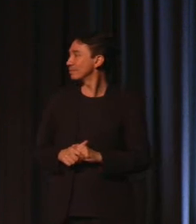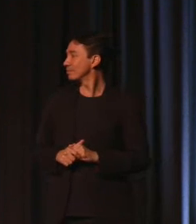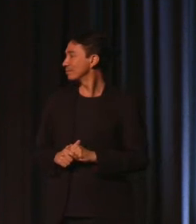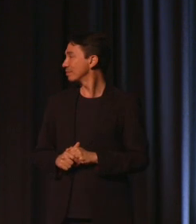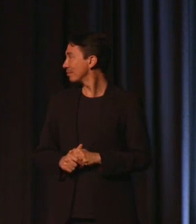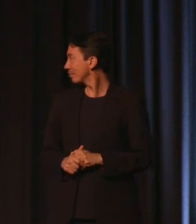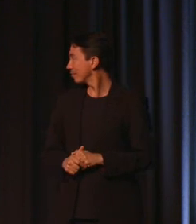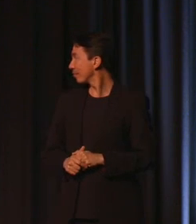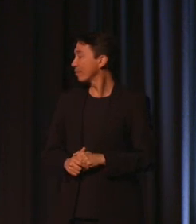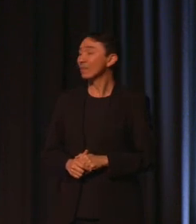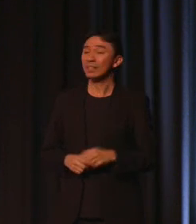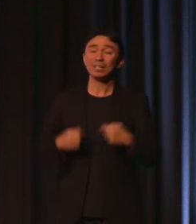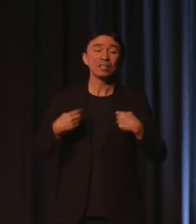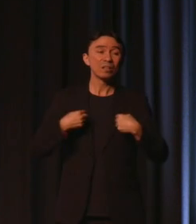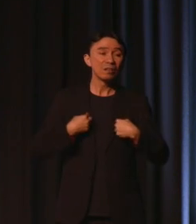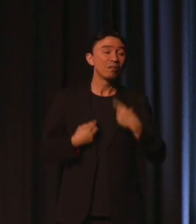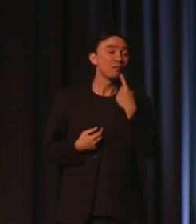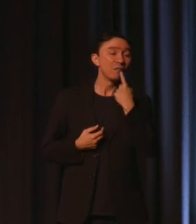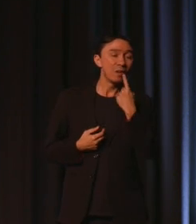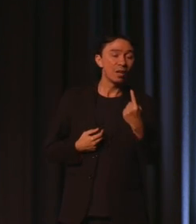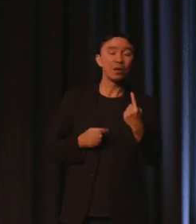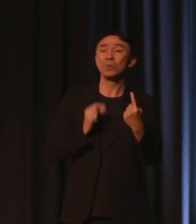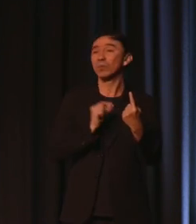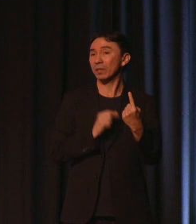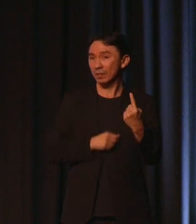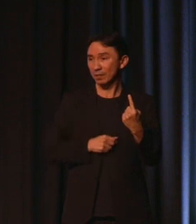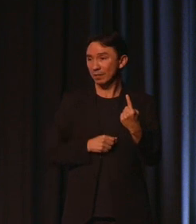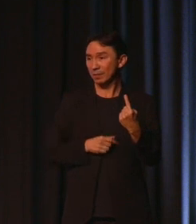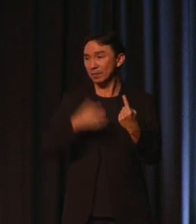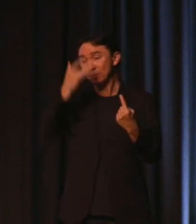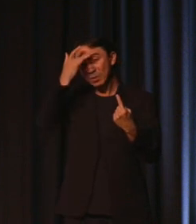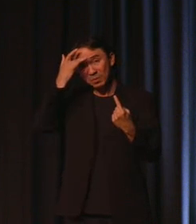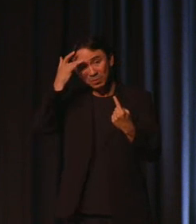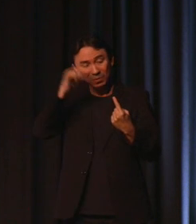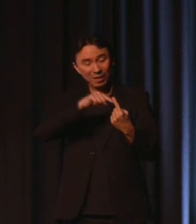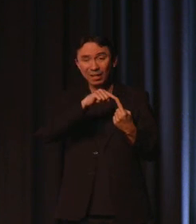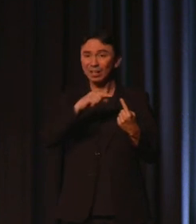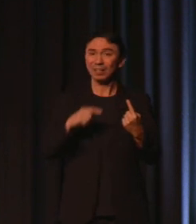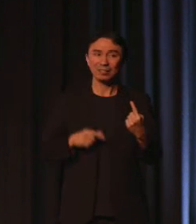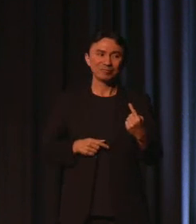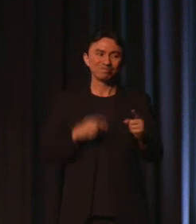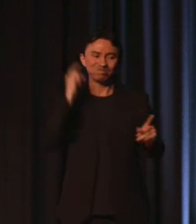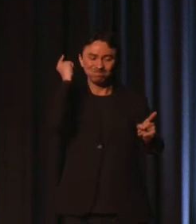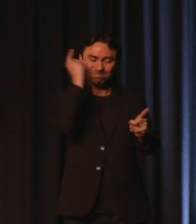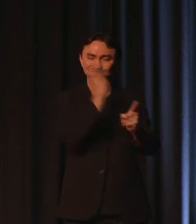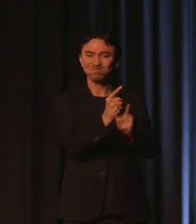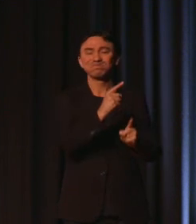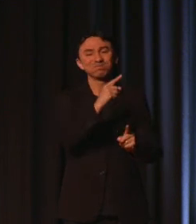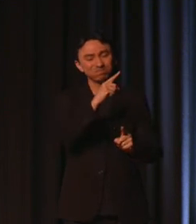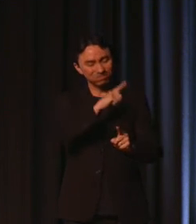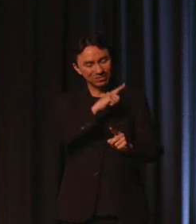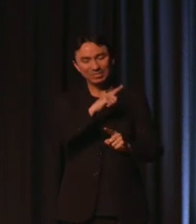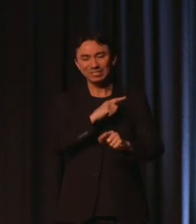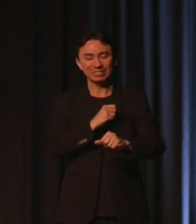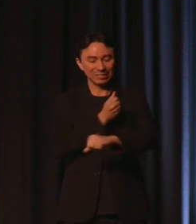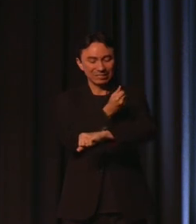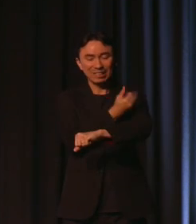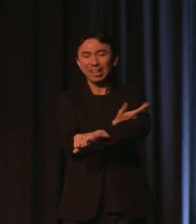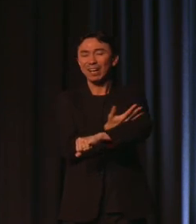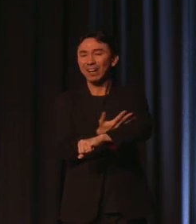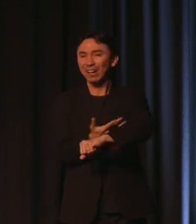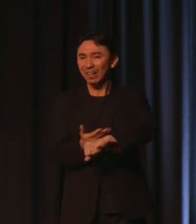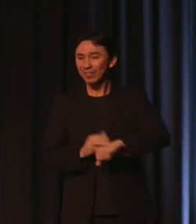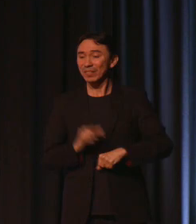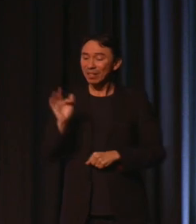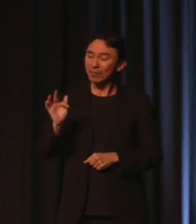eu falaria, né, para uma pessoa que vive com hemofilia que foi recém-diagnosticada? Né, o que é a FBH?